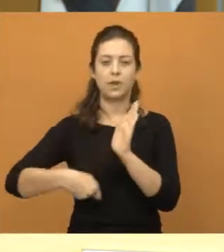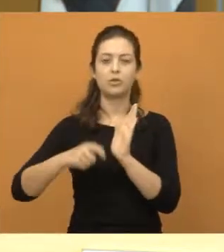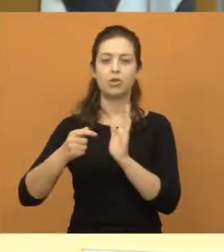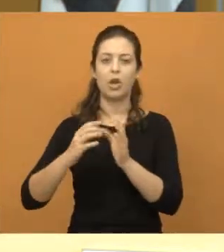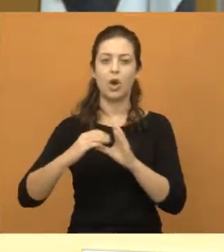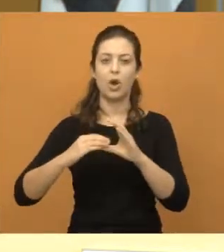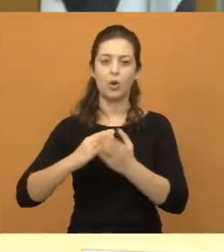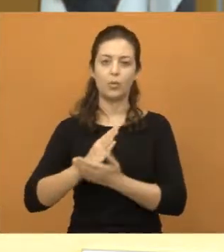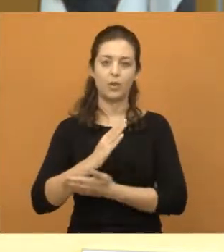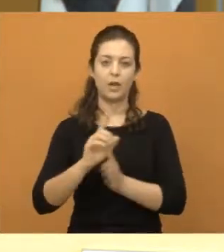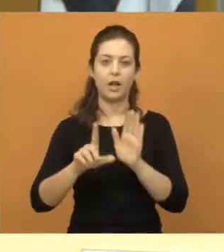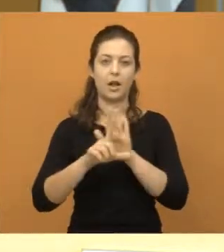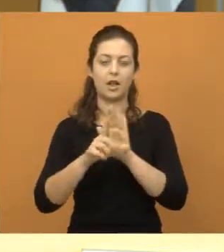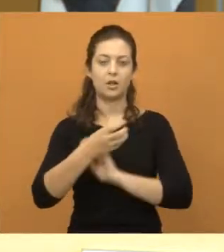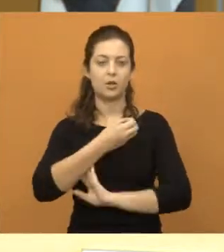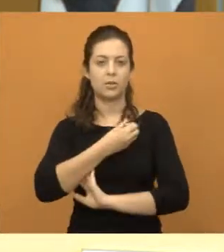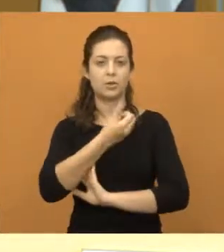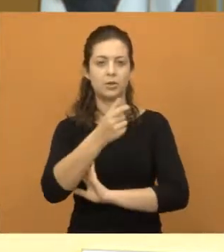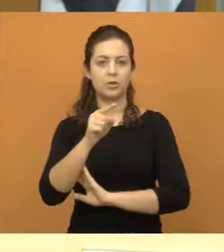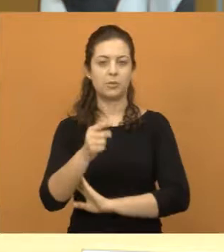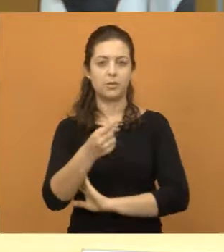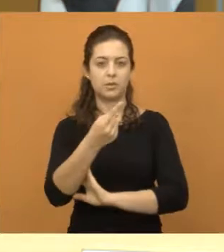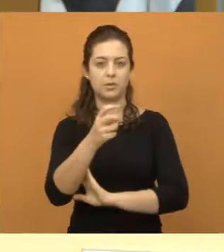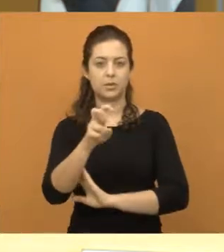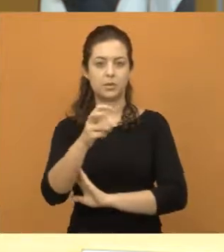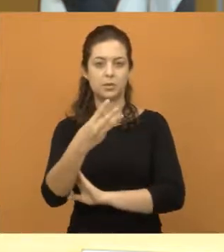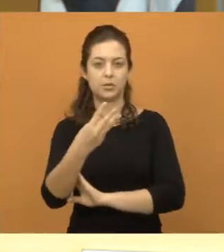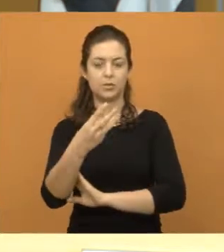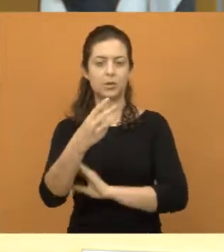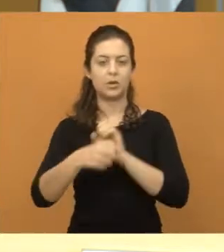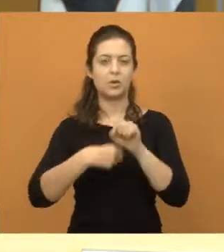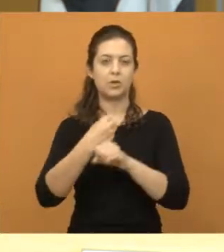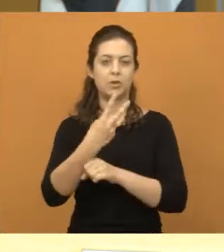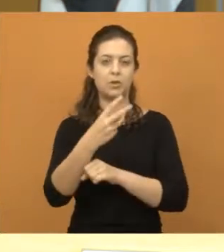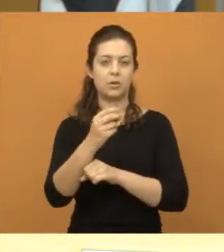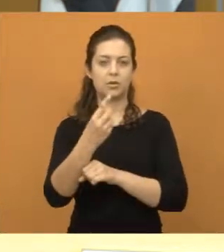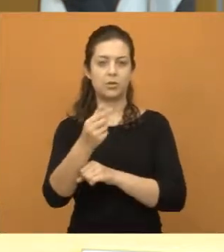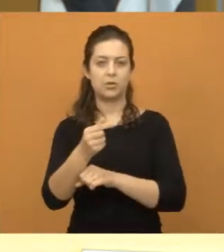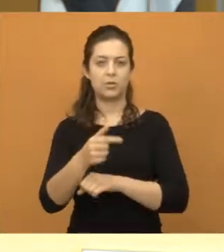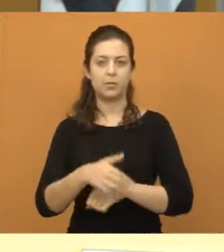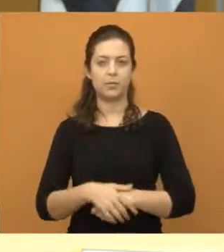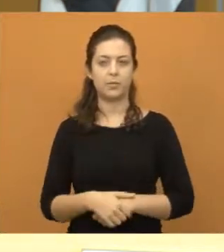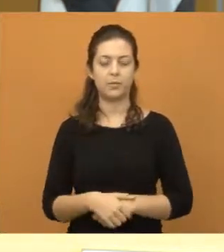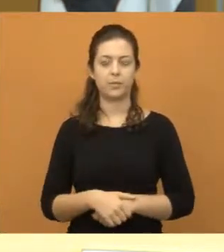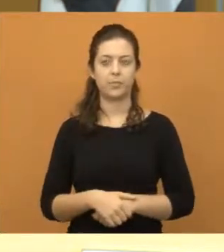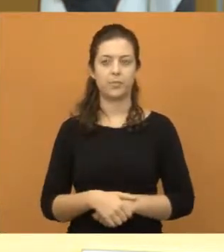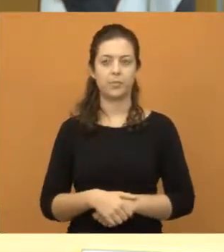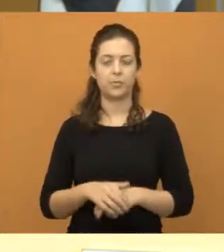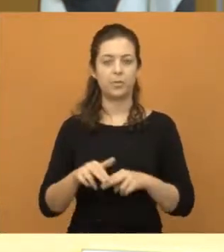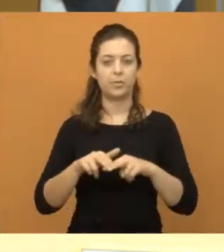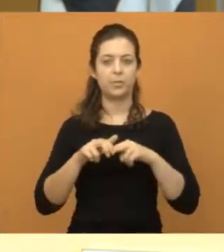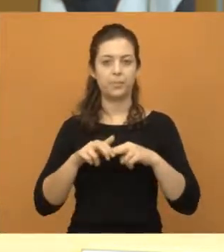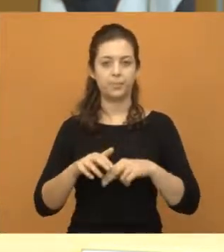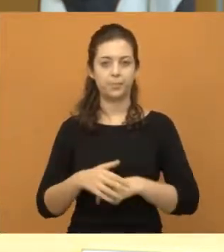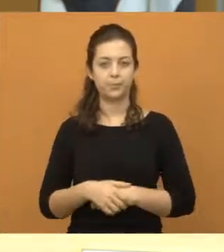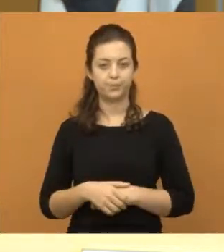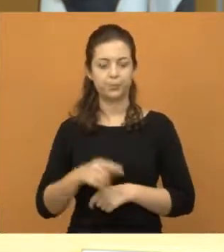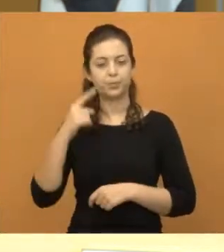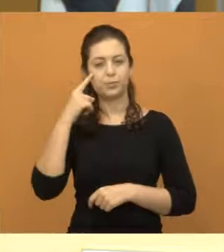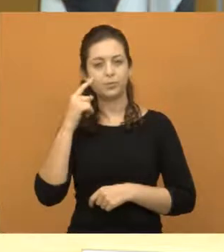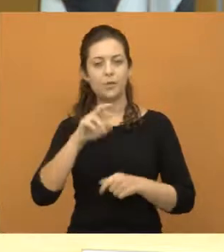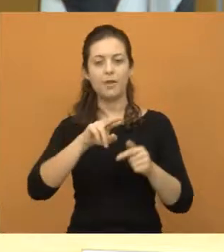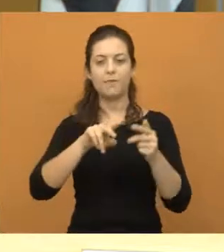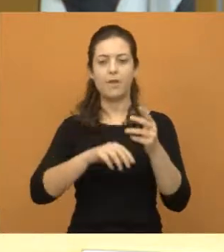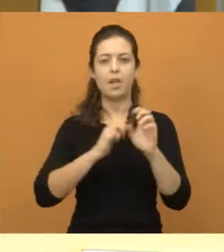conforme previsto na Lei número 6.153 de 2017. Desse modo, considerando que